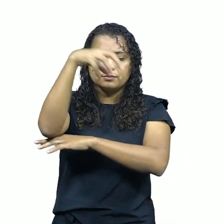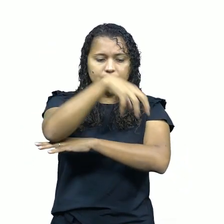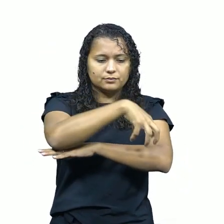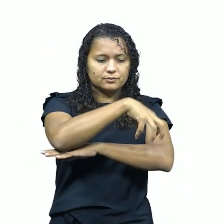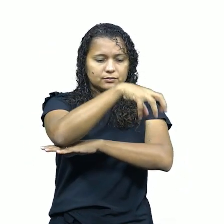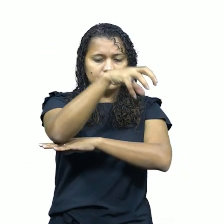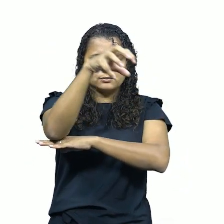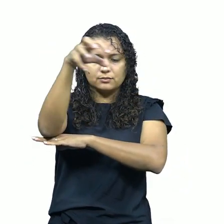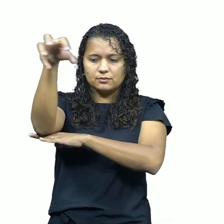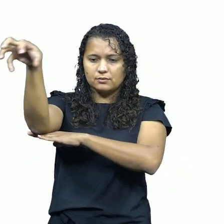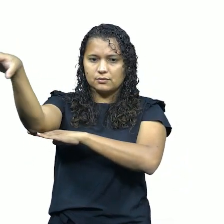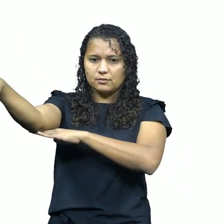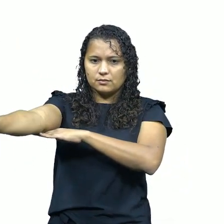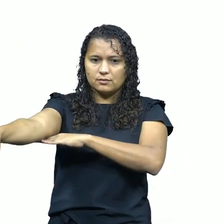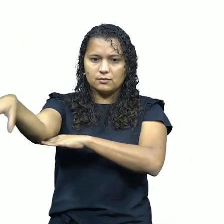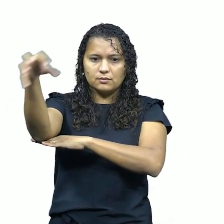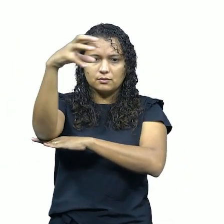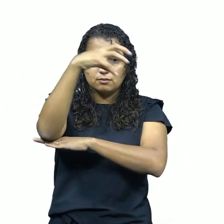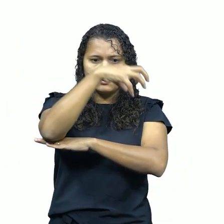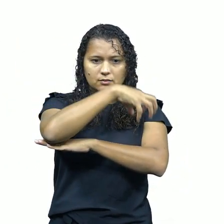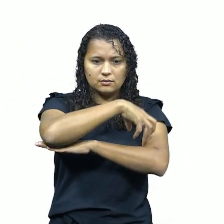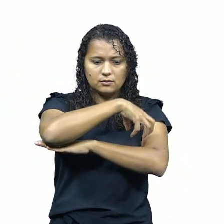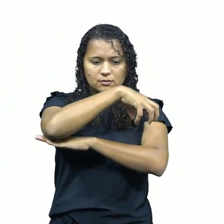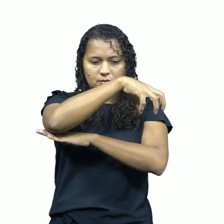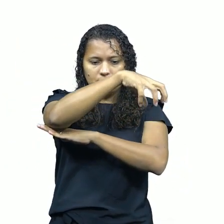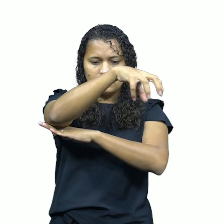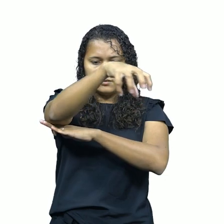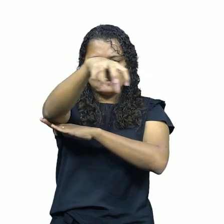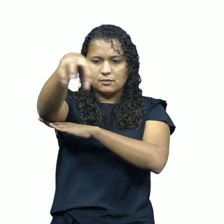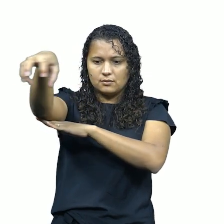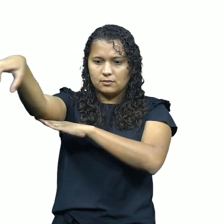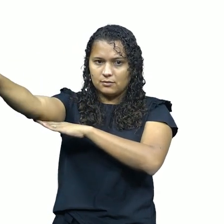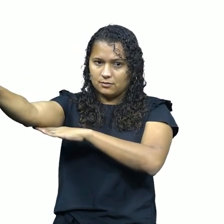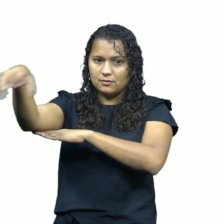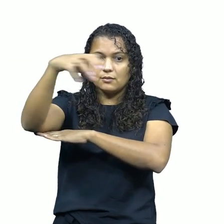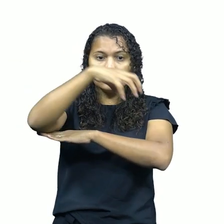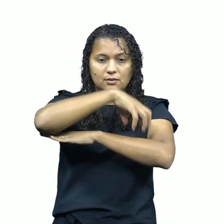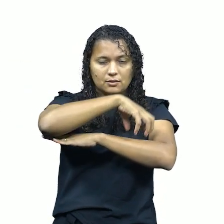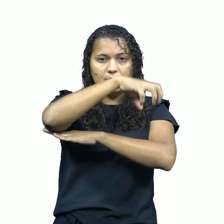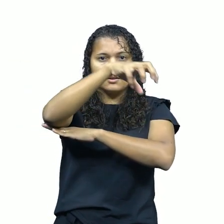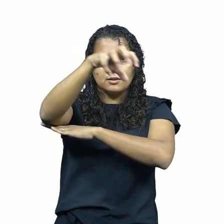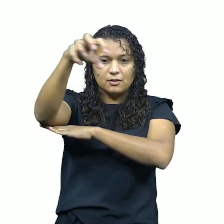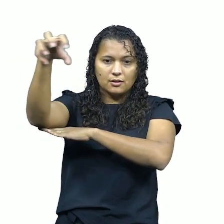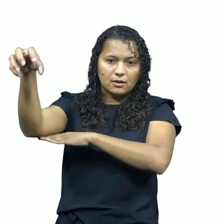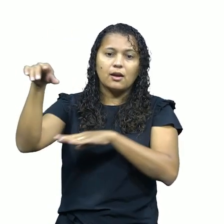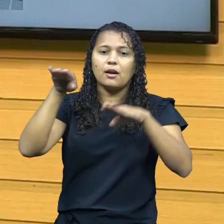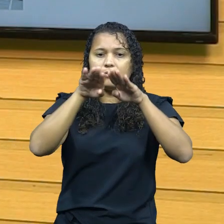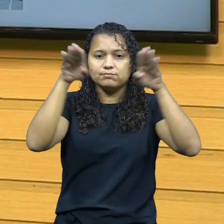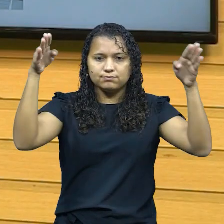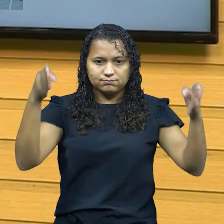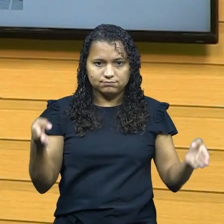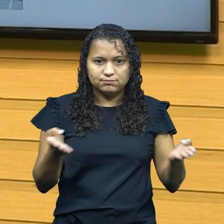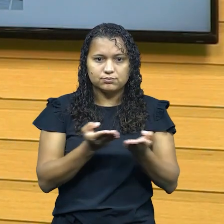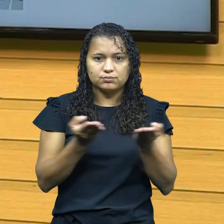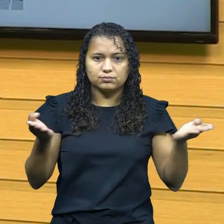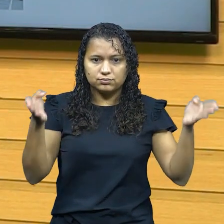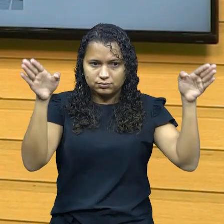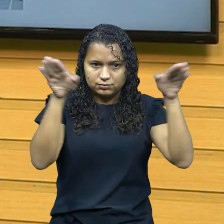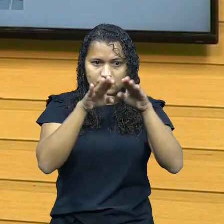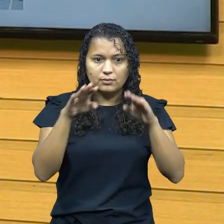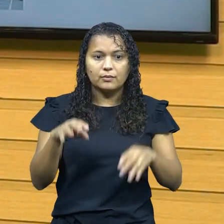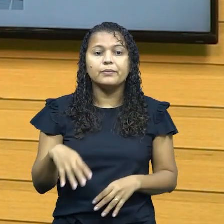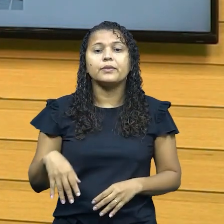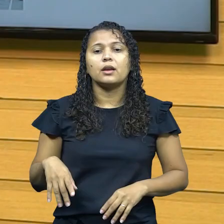estrutura pórtica. E a sua função é fazer a movimentação de containers. Então,